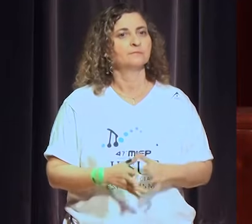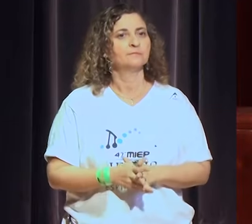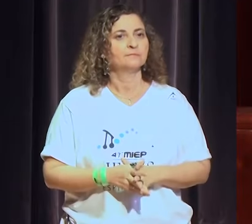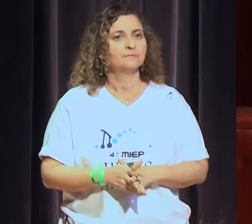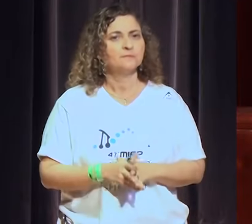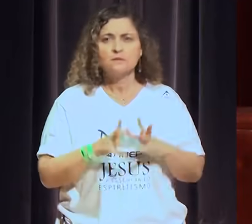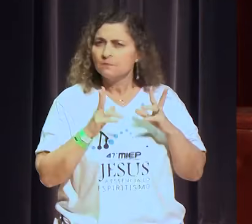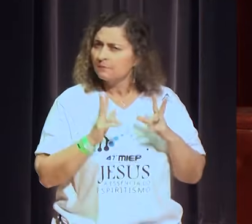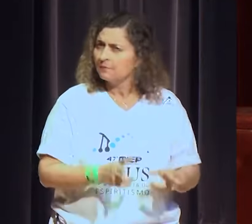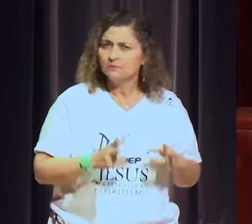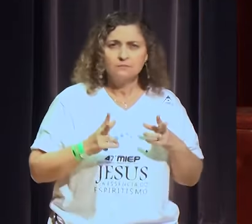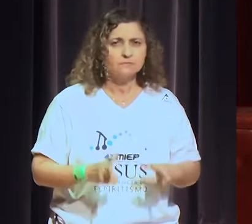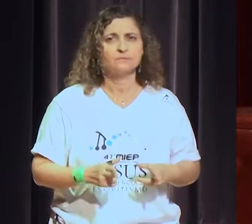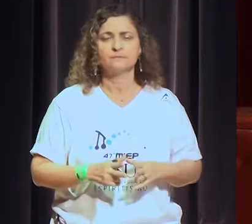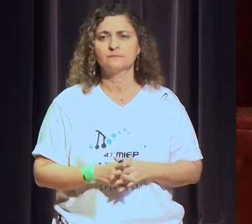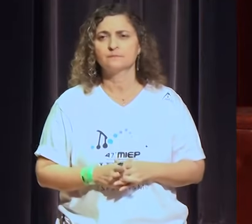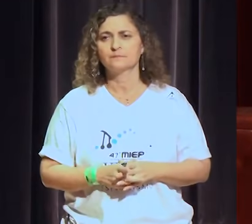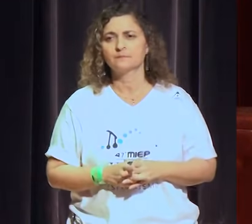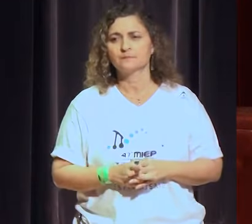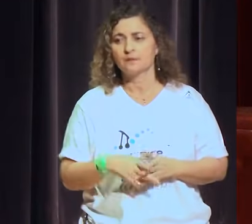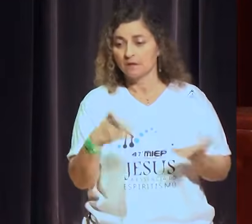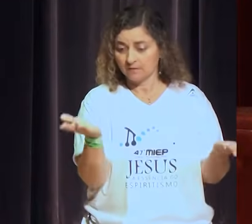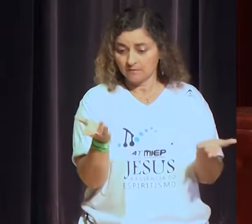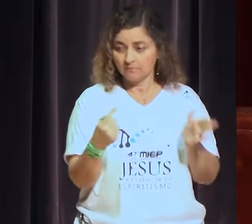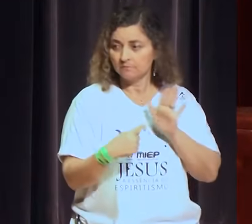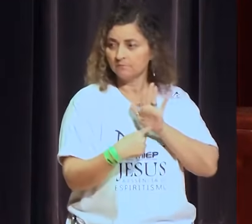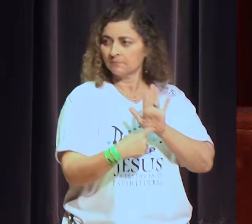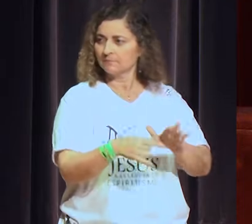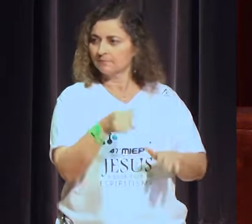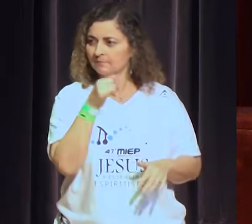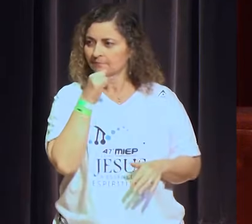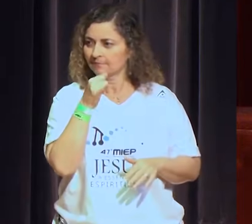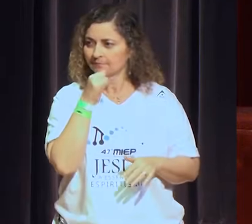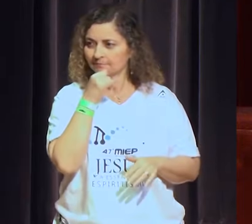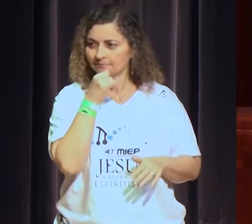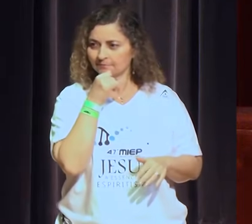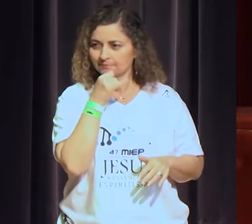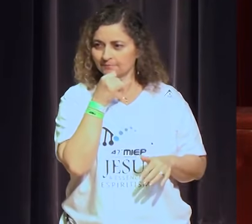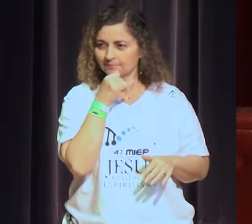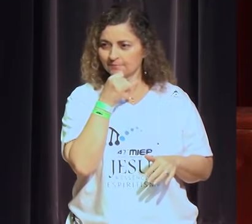A mesma coisa. Então, eu vou dar um exemplo de Einstein.